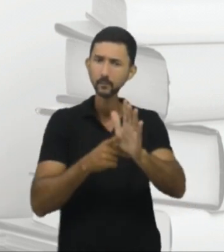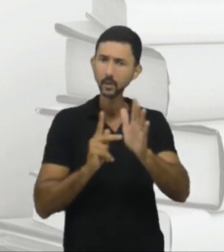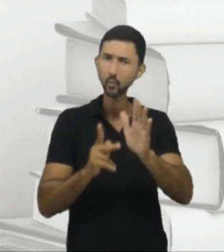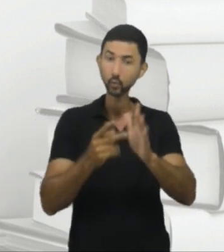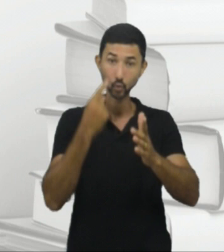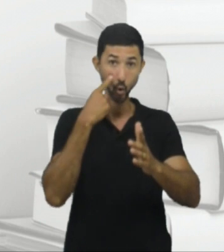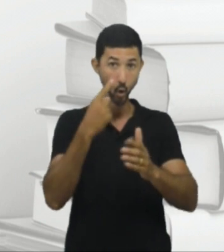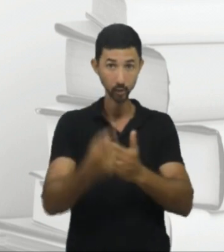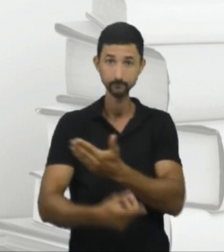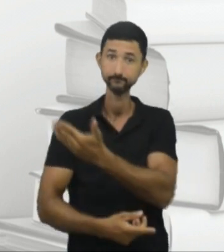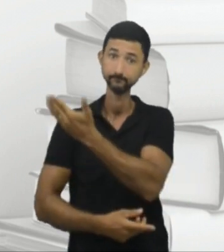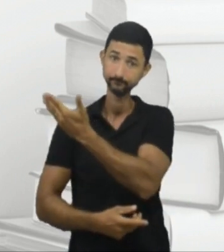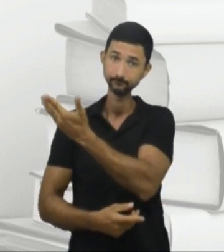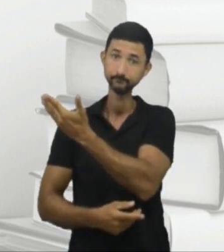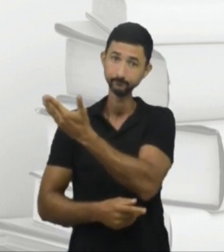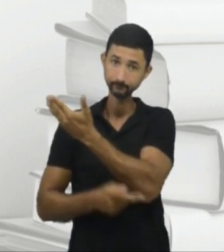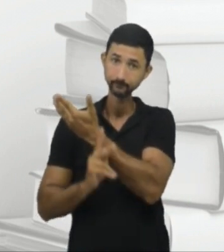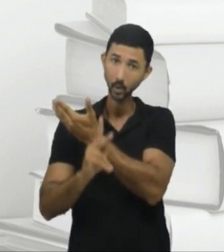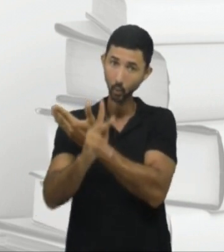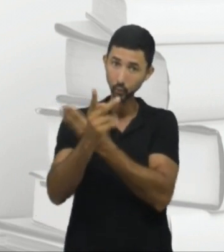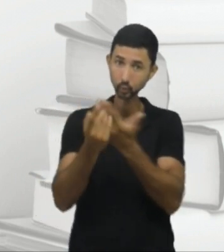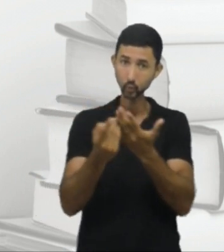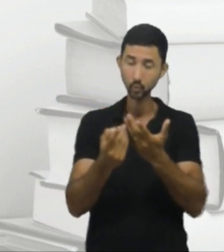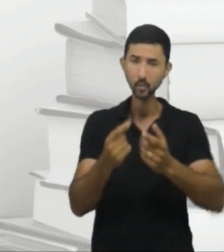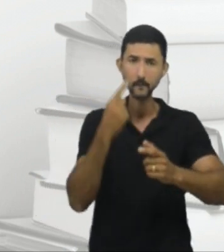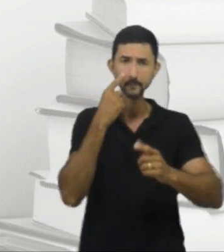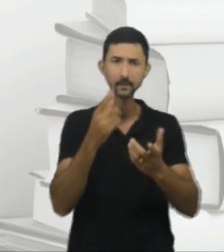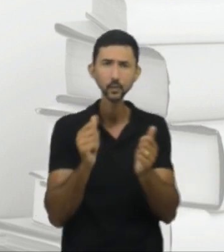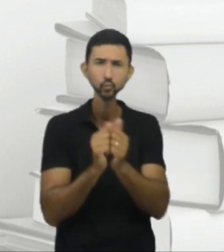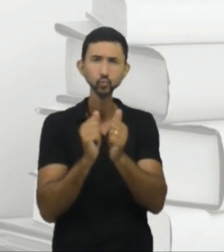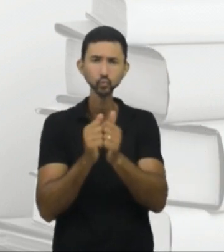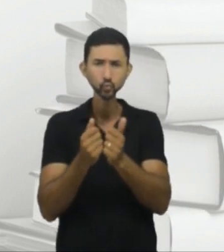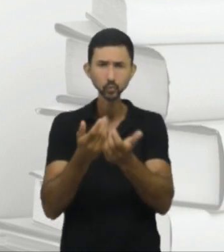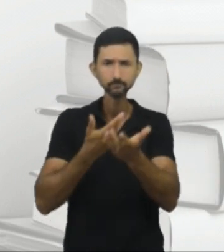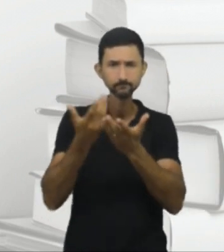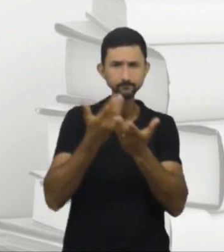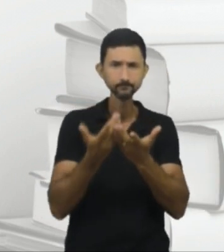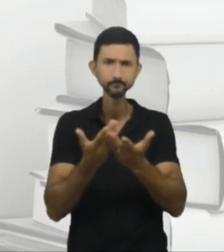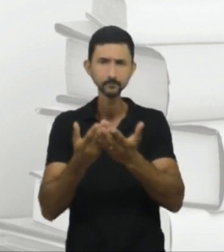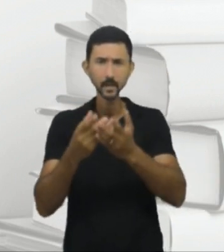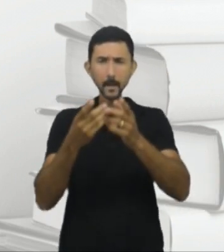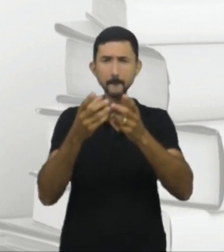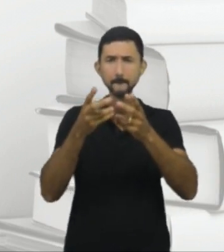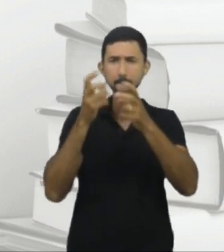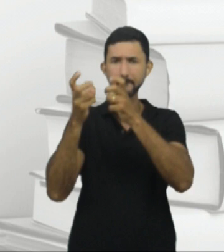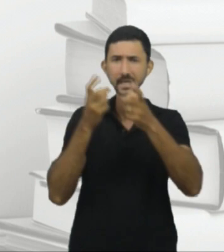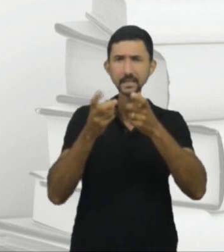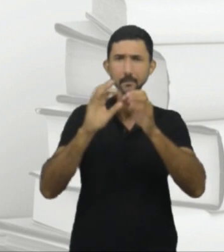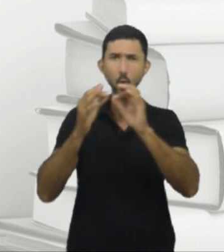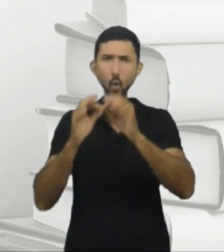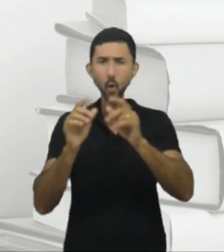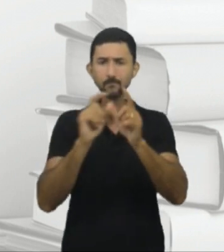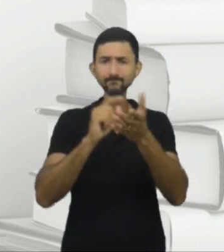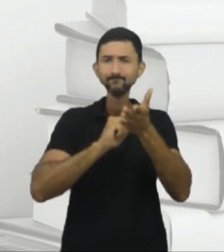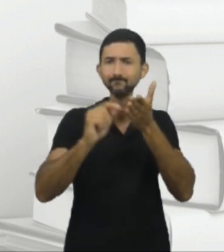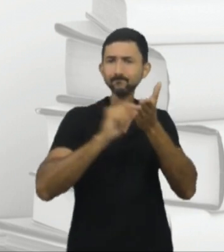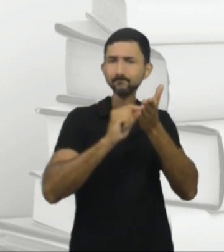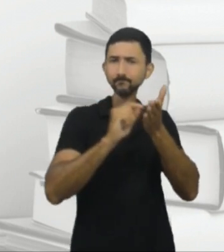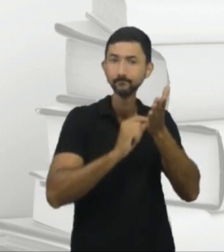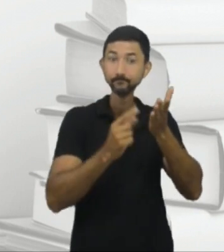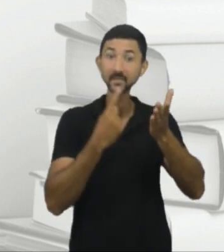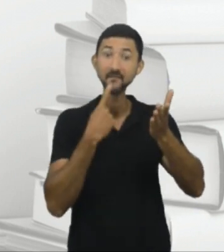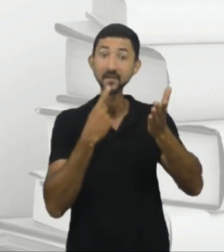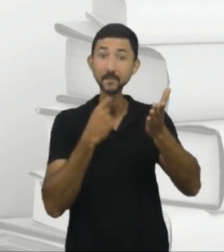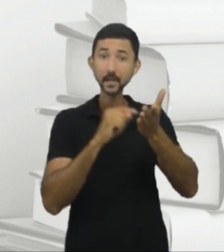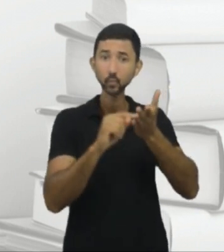Continua olhando aí para o texto para você ver junto comigo e perceber alguns elementos que eu deixei destacadinhos em vermelho para